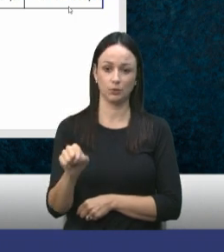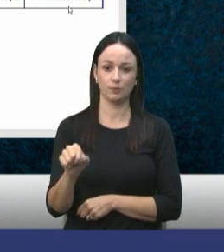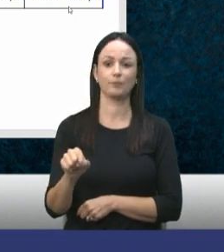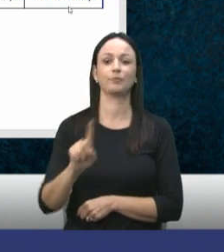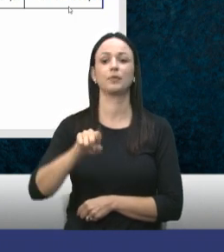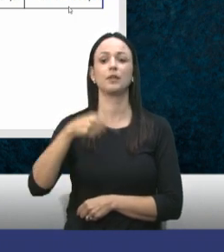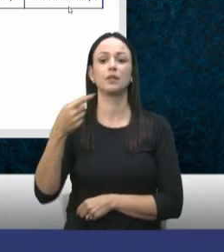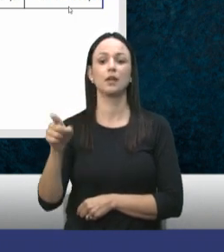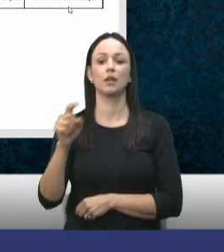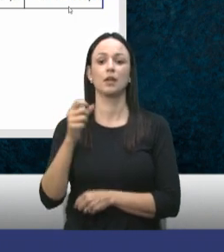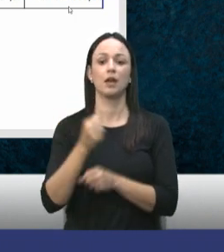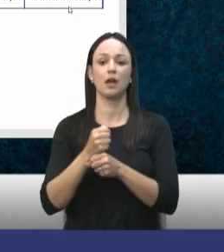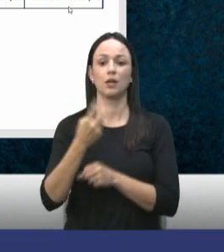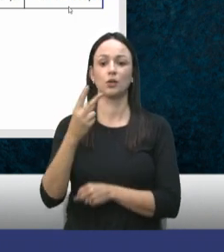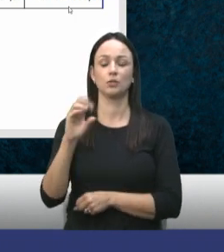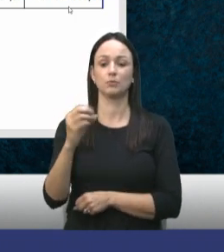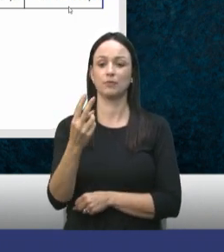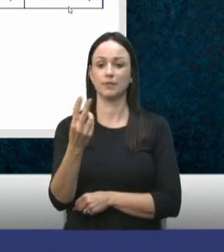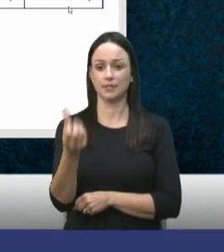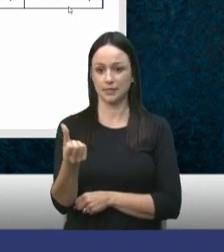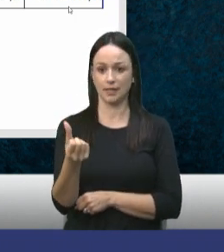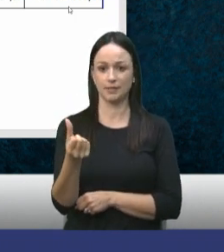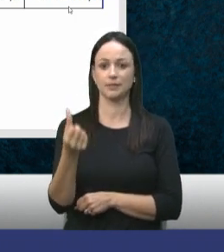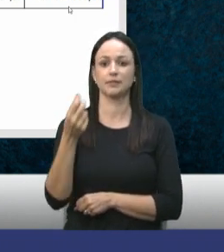679.232.000. 2026,